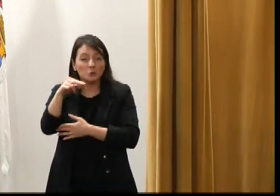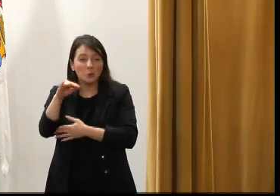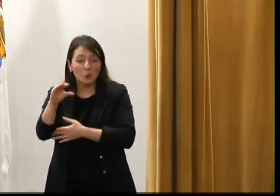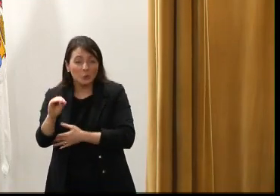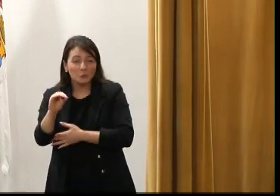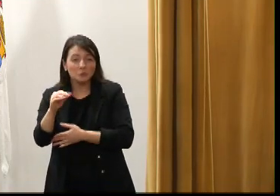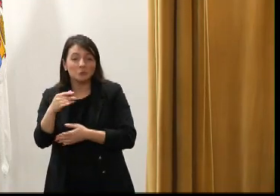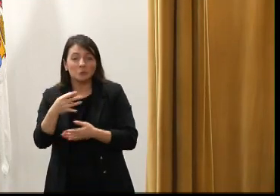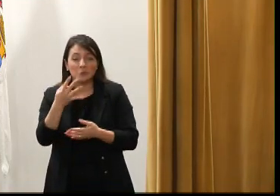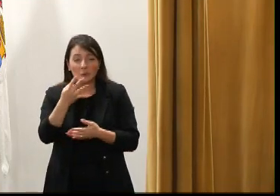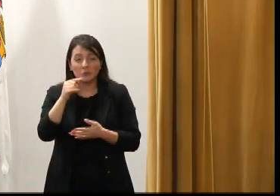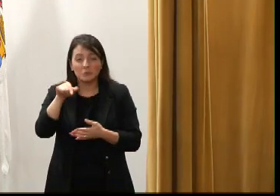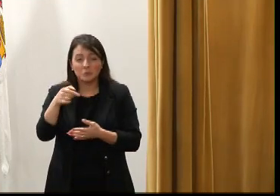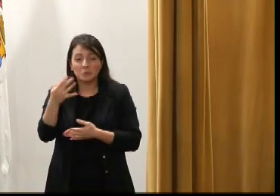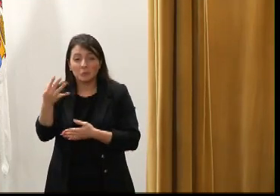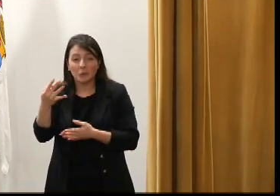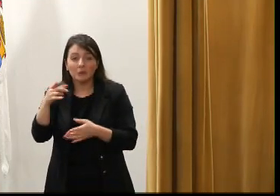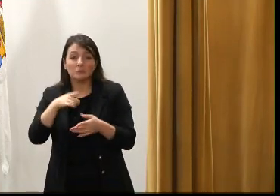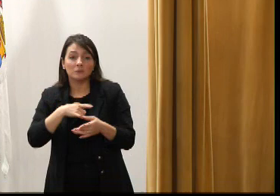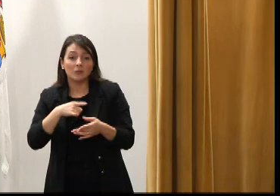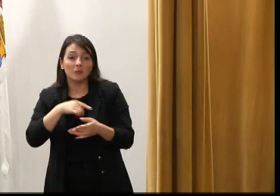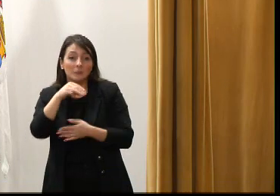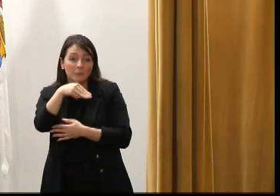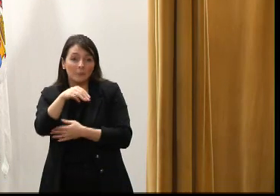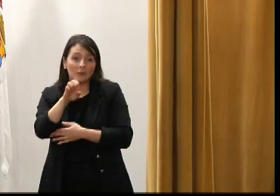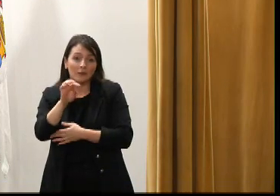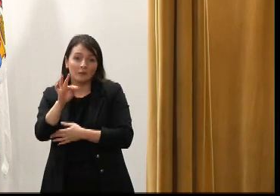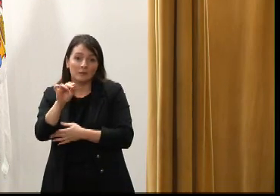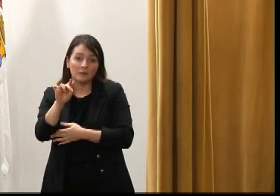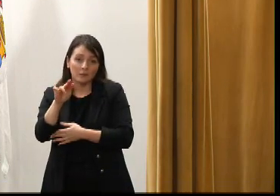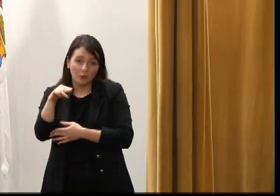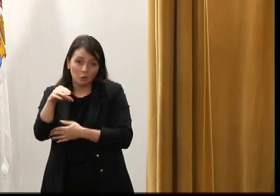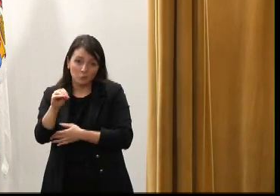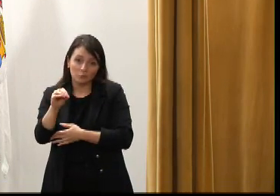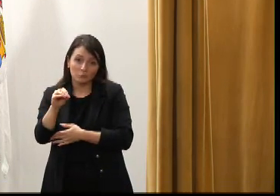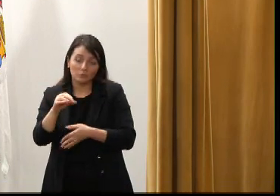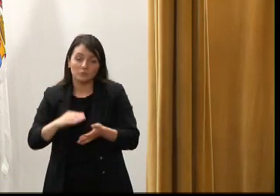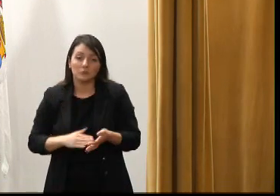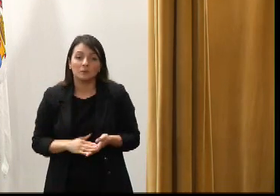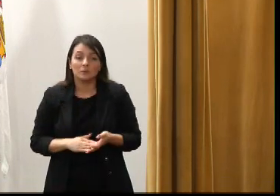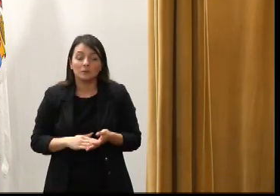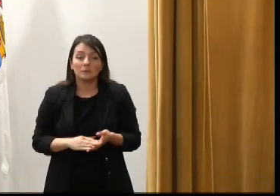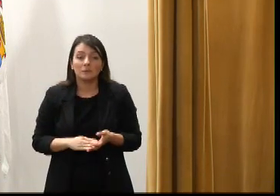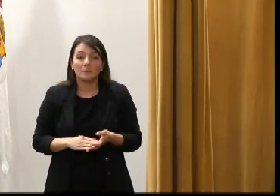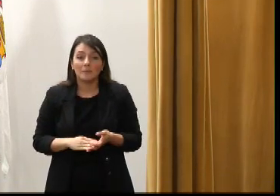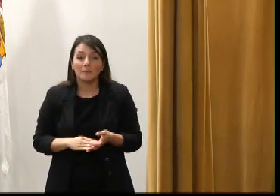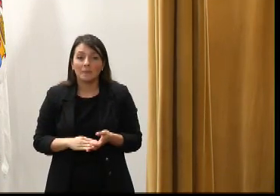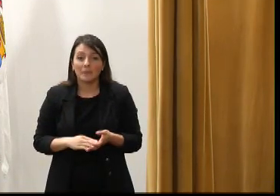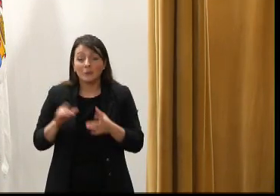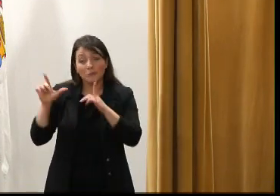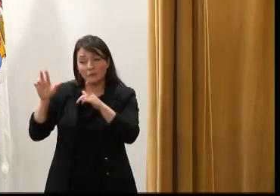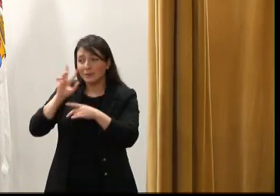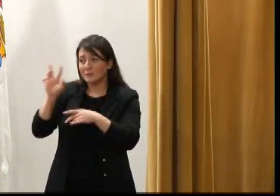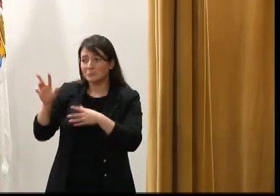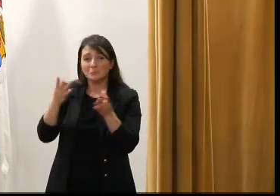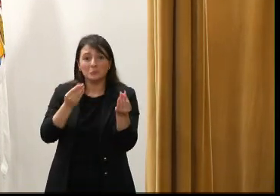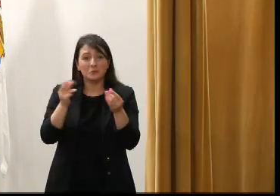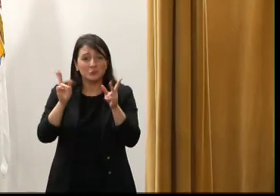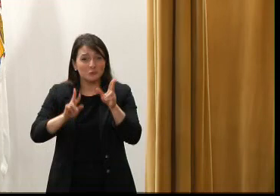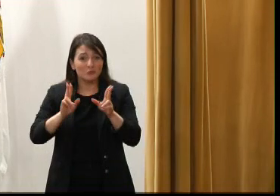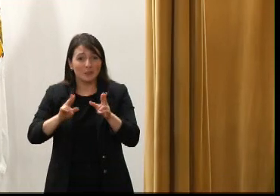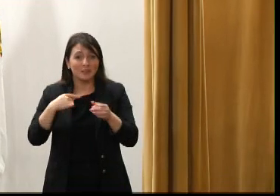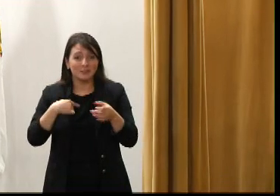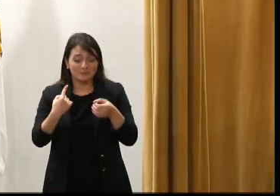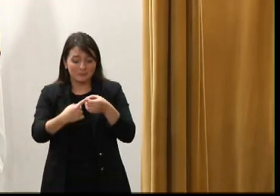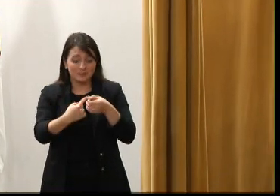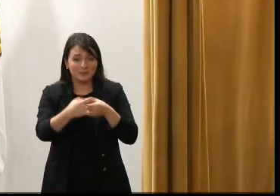é metano. E das nossas emissões, parece que esse quadro não está muito diferente da contribuição da cidade de